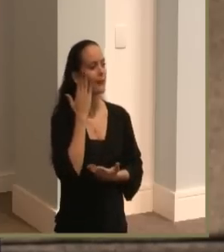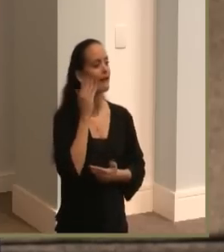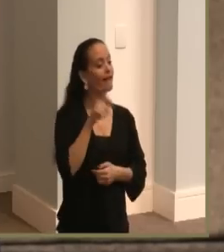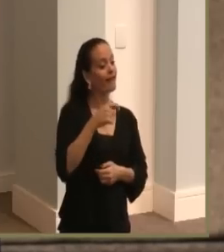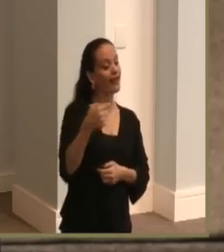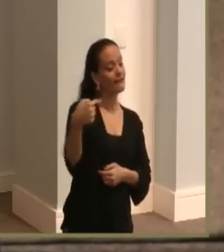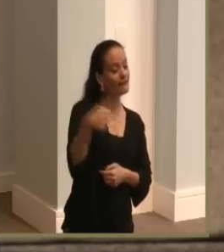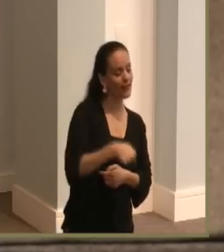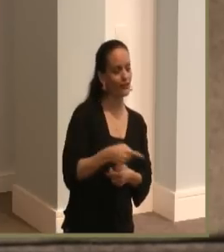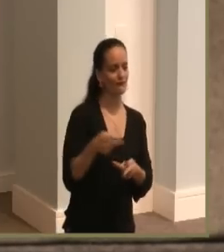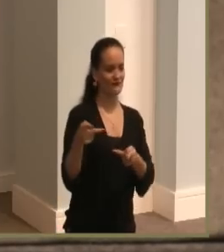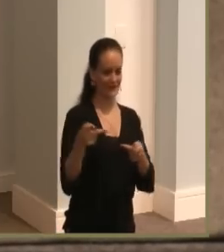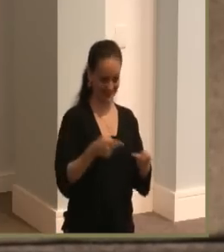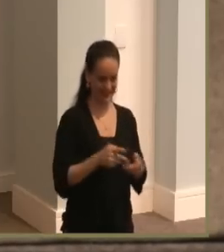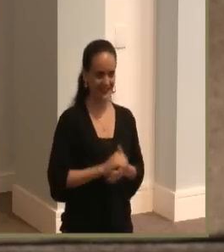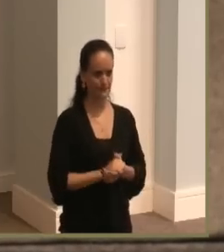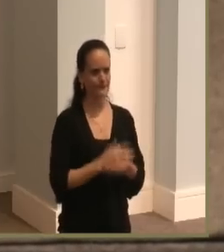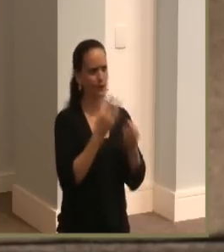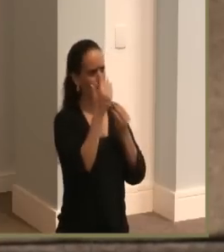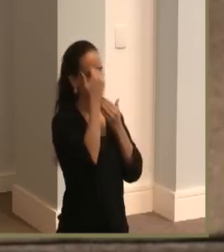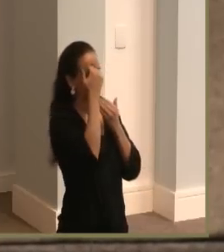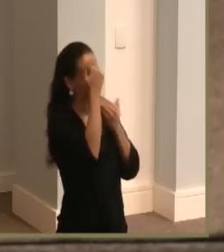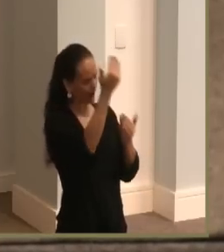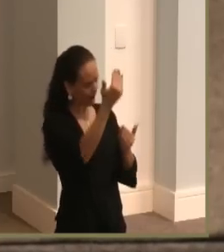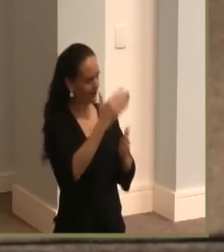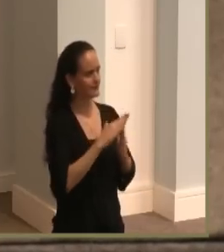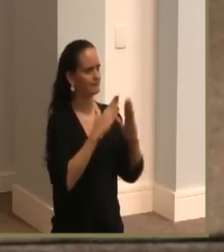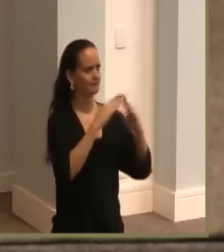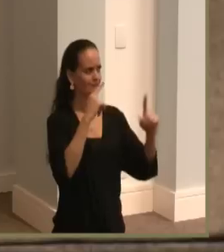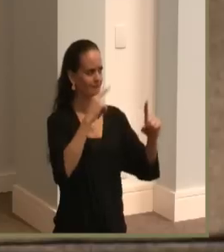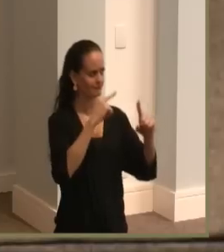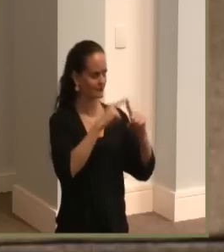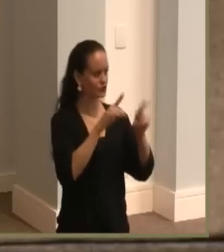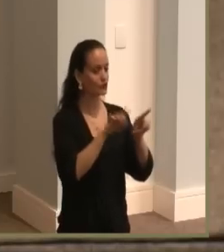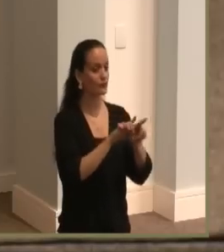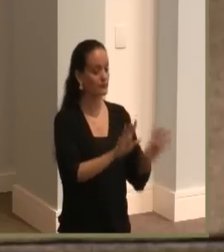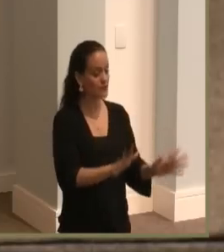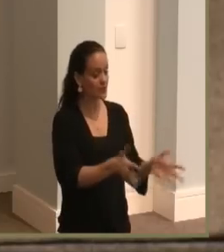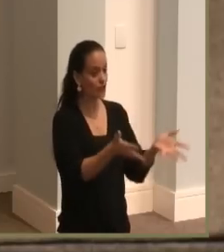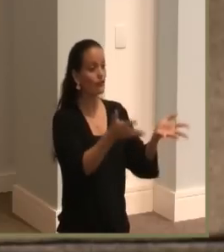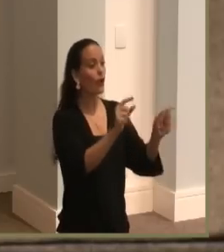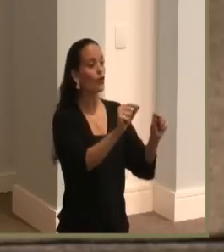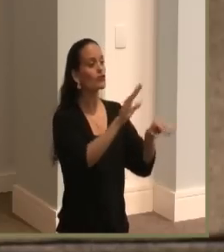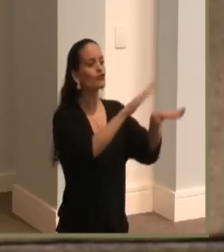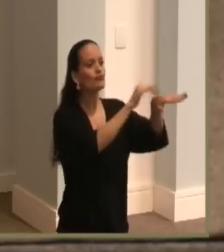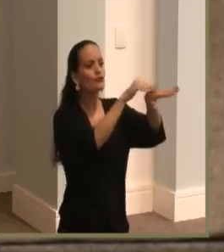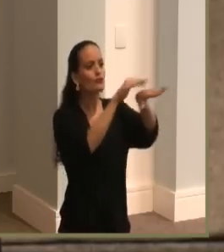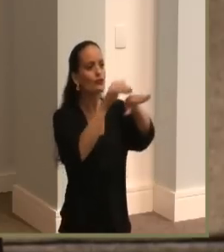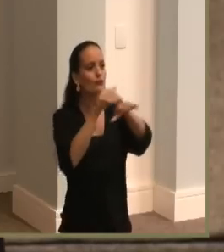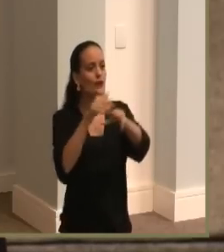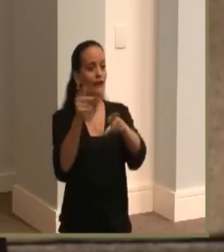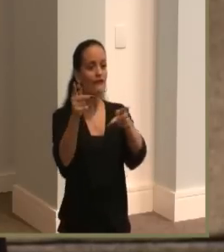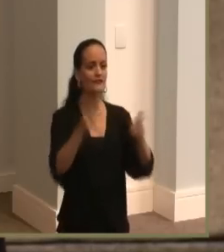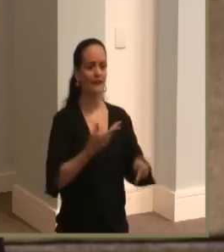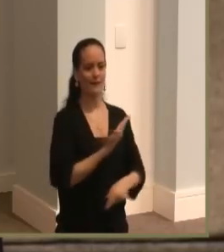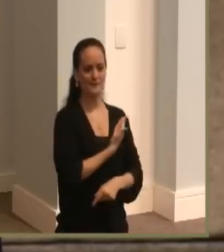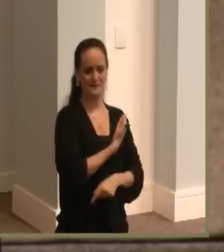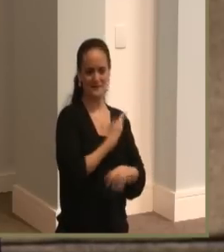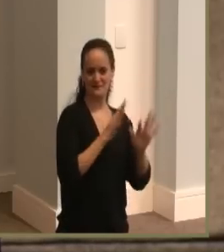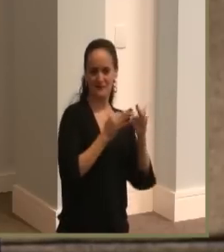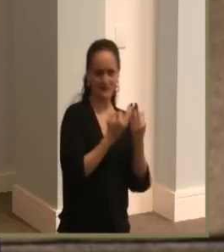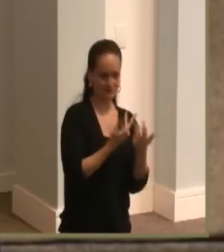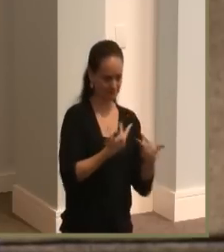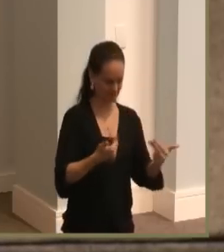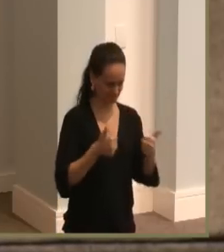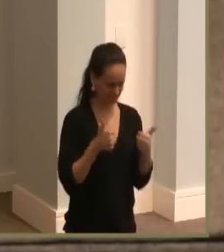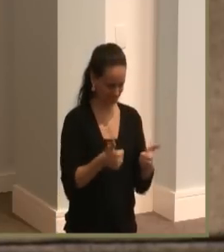Nós queremos mais uma vez agradecer a toda a igreja por incentivar pessoas próximas a virem participarem